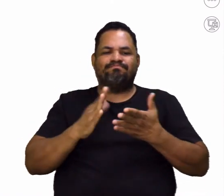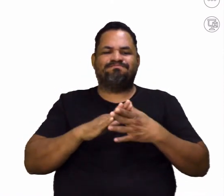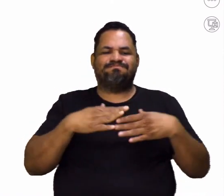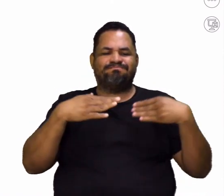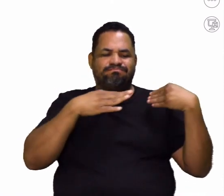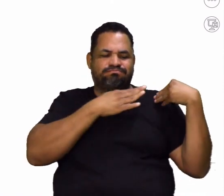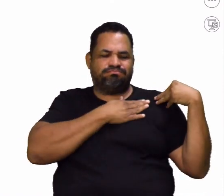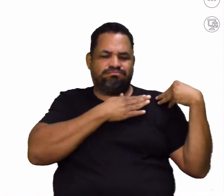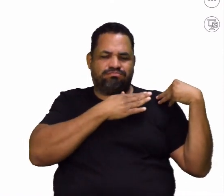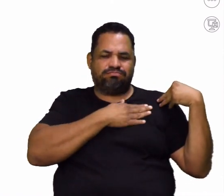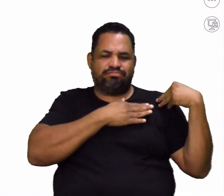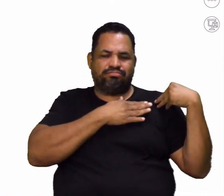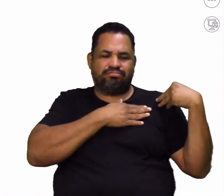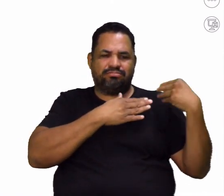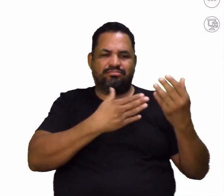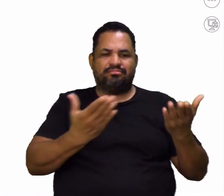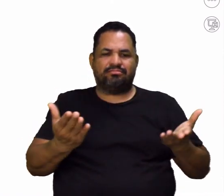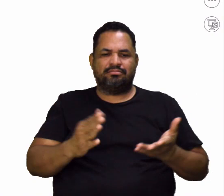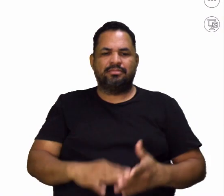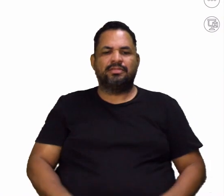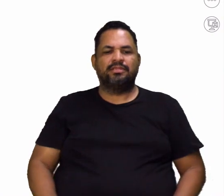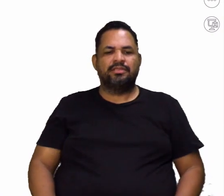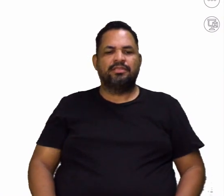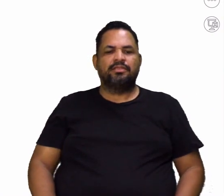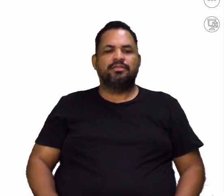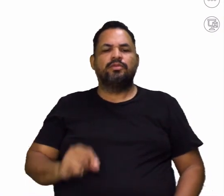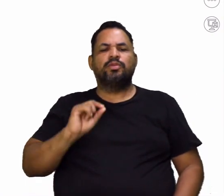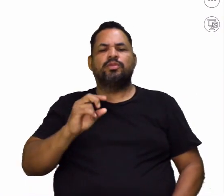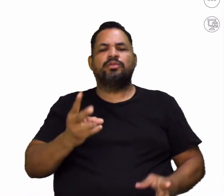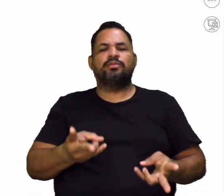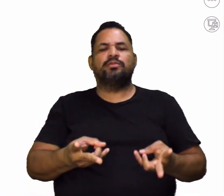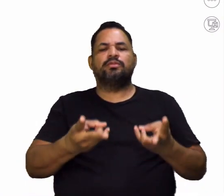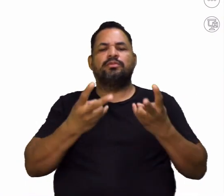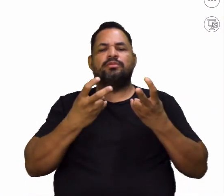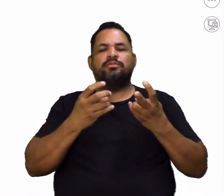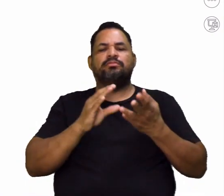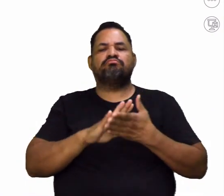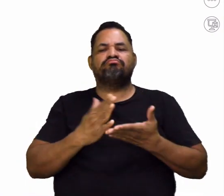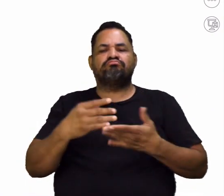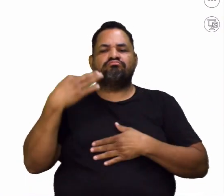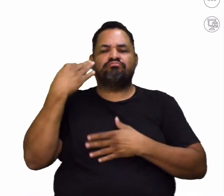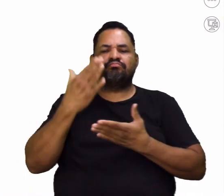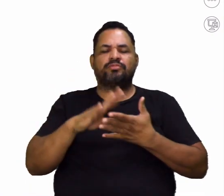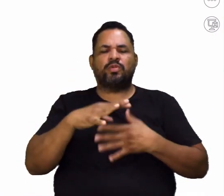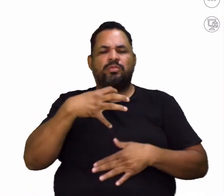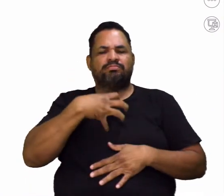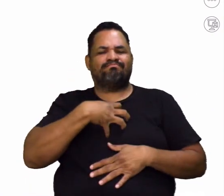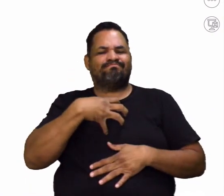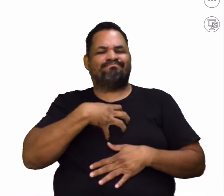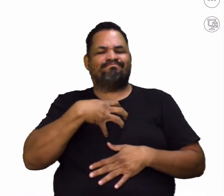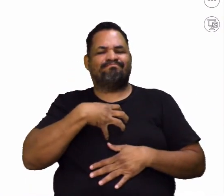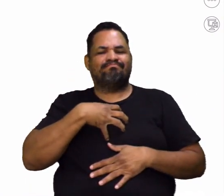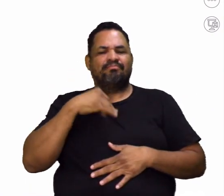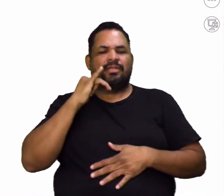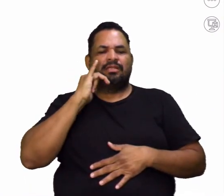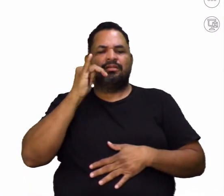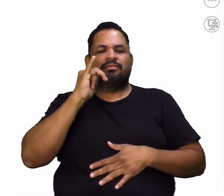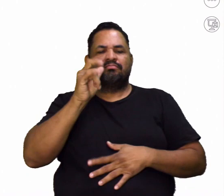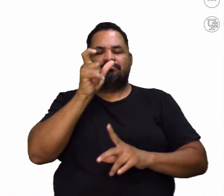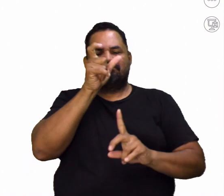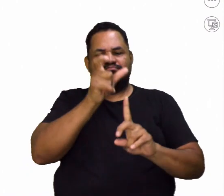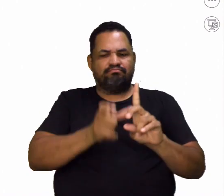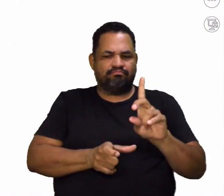aos ombros agora a pergunta o que se percebe sobre o estado de espírito do